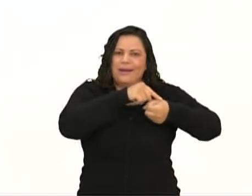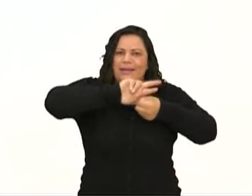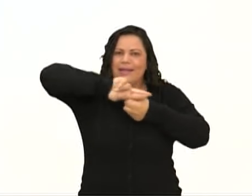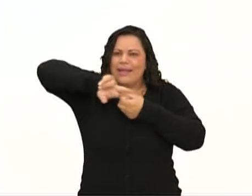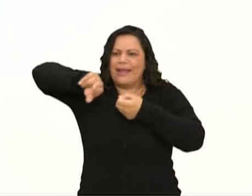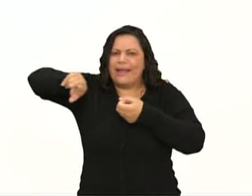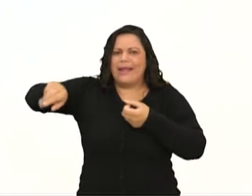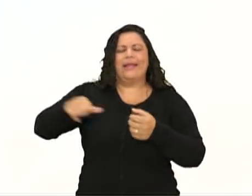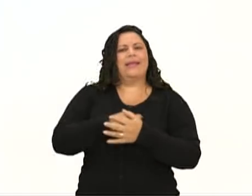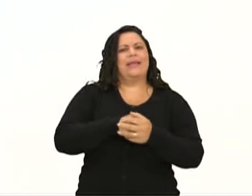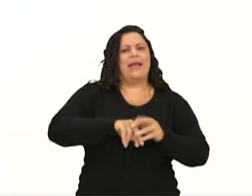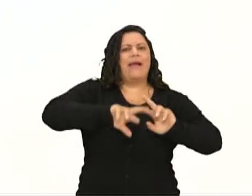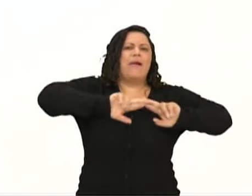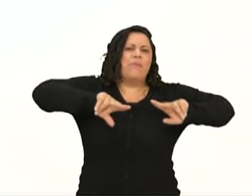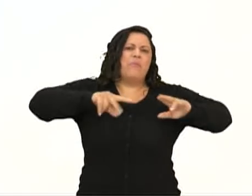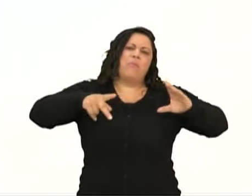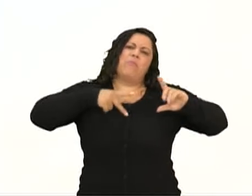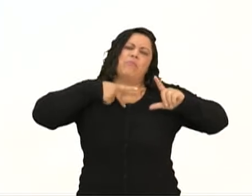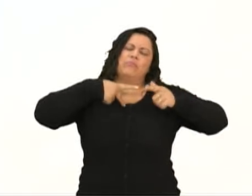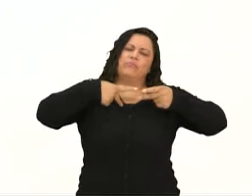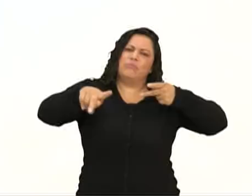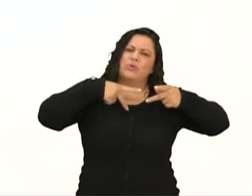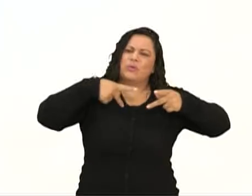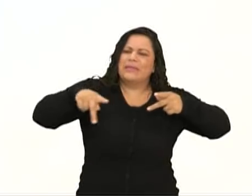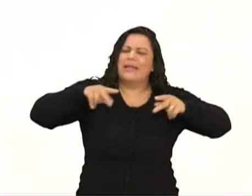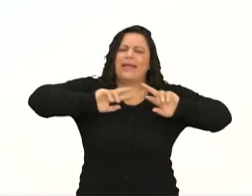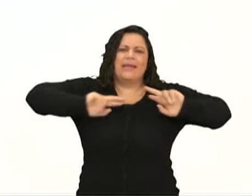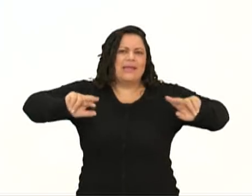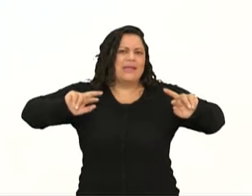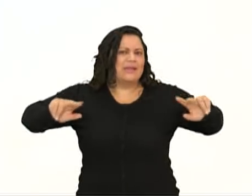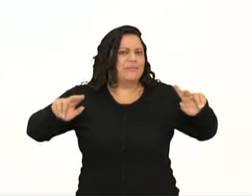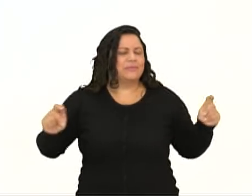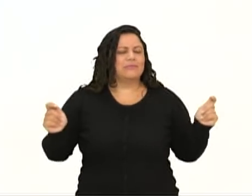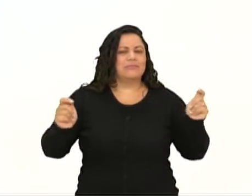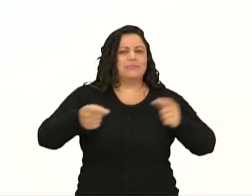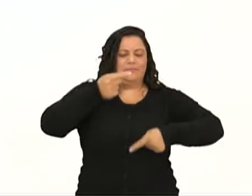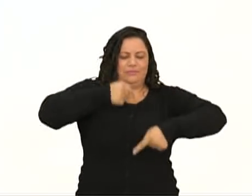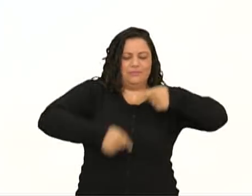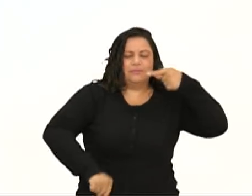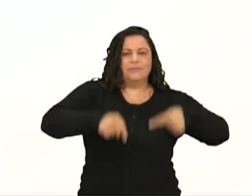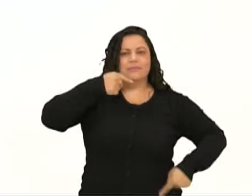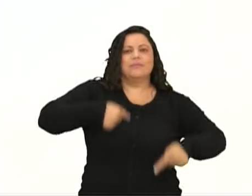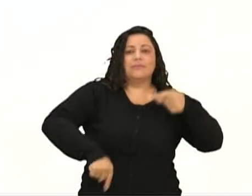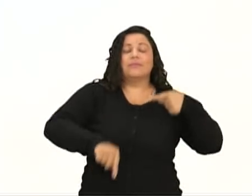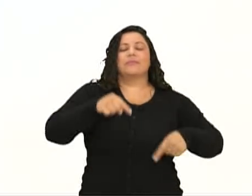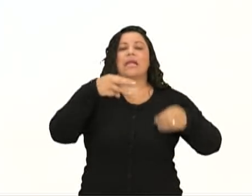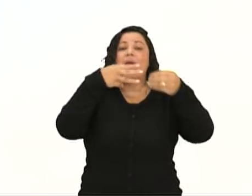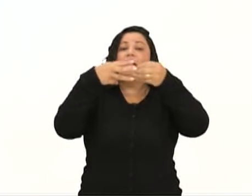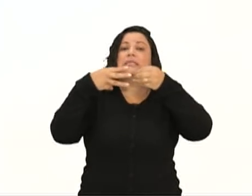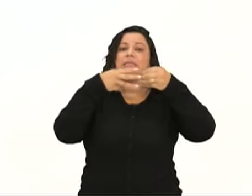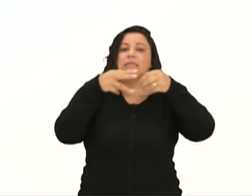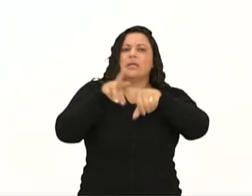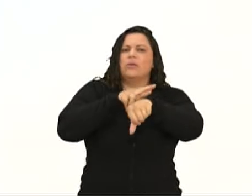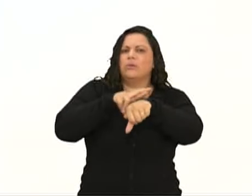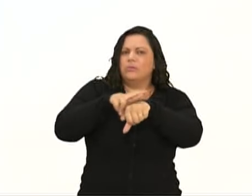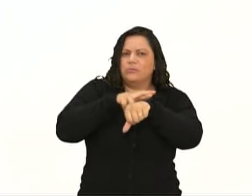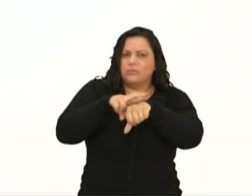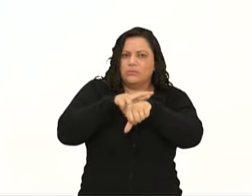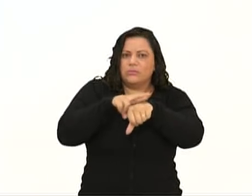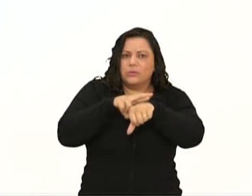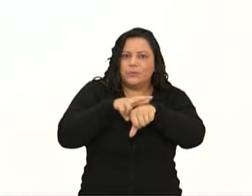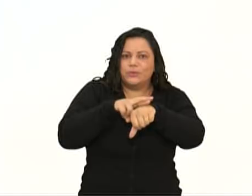diversos, nutrientes, que vão circular pelo sangue. E aqui, essas células roxinhas que vocês estão vendo